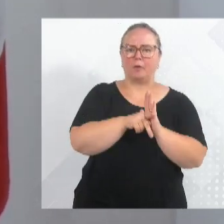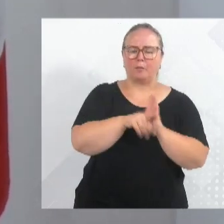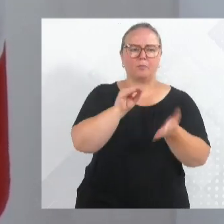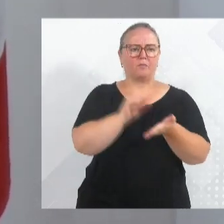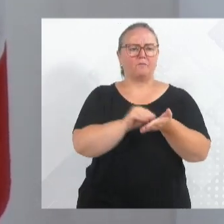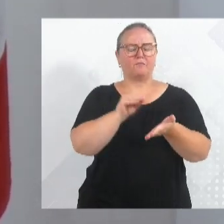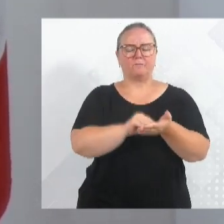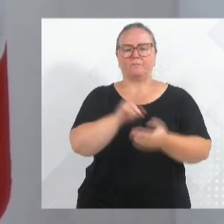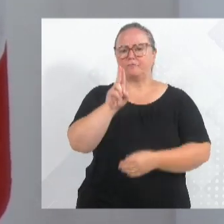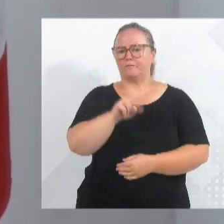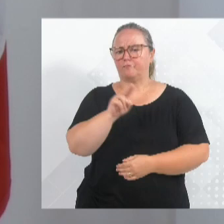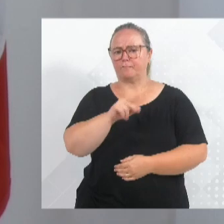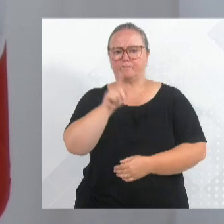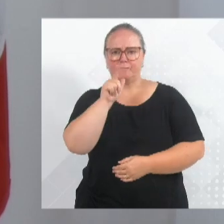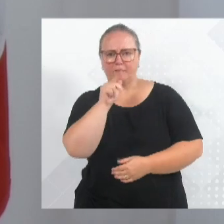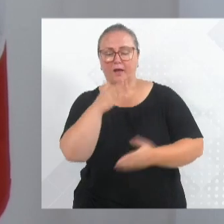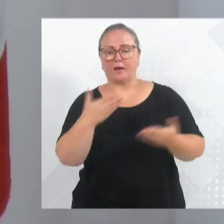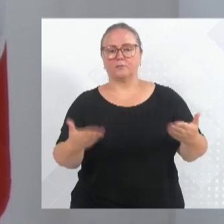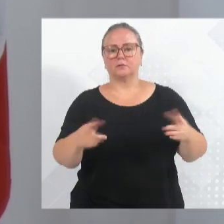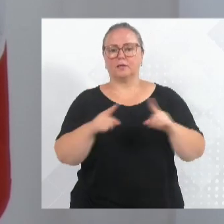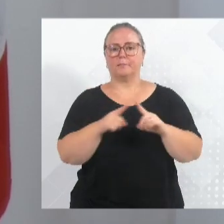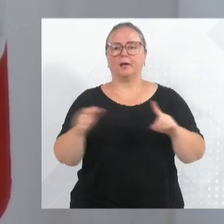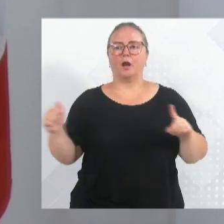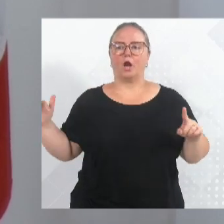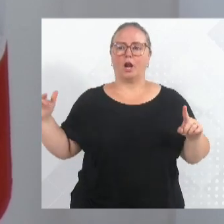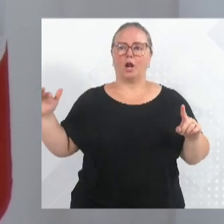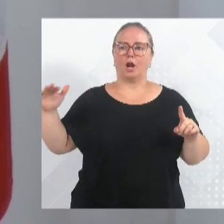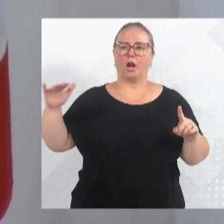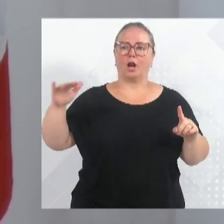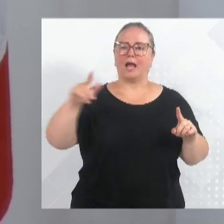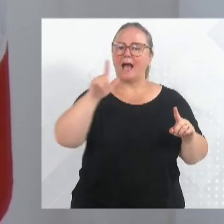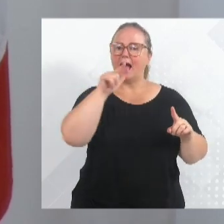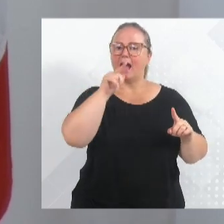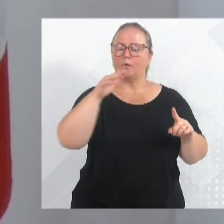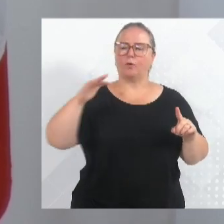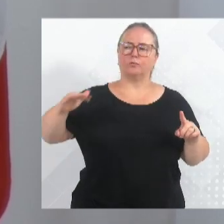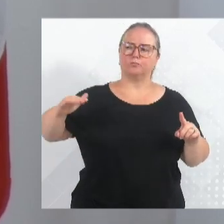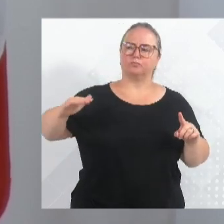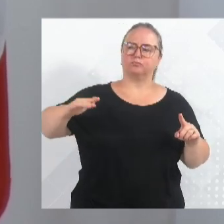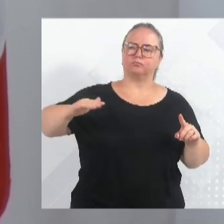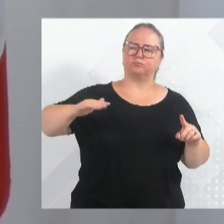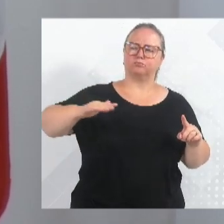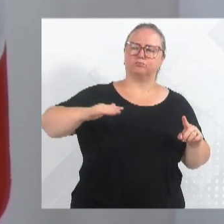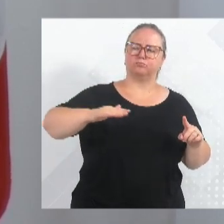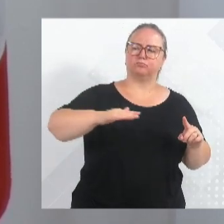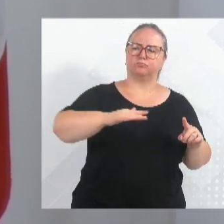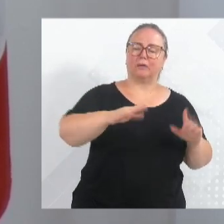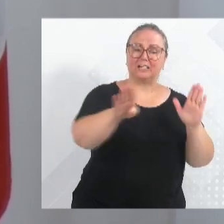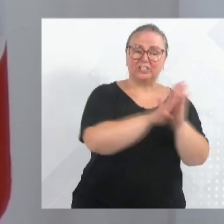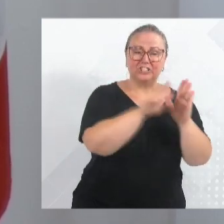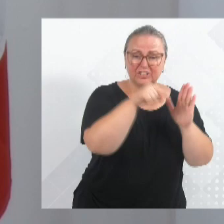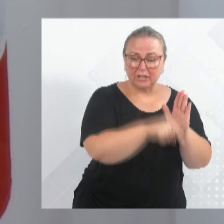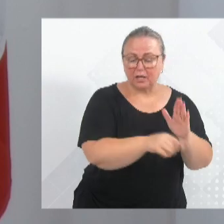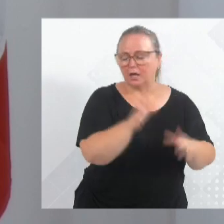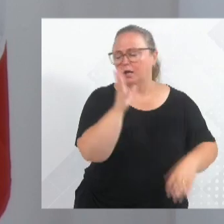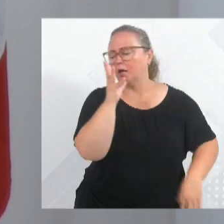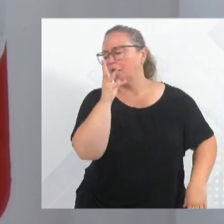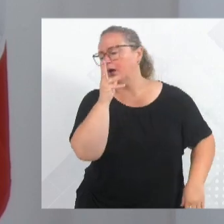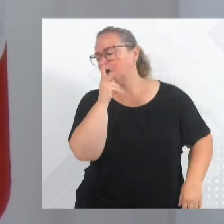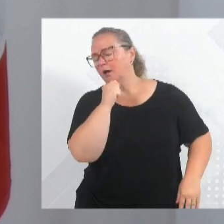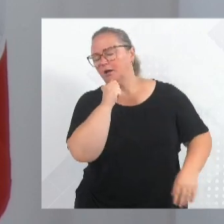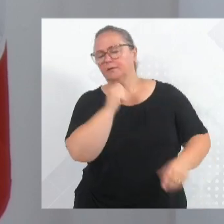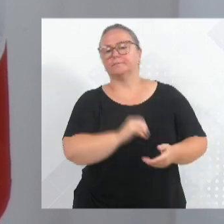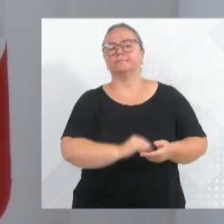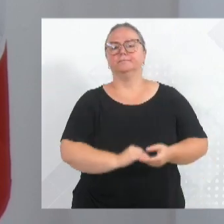água. Mas até chegar lá, ela vai passar pela Jacopinete. Essa ampliação na Jacopinete, quando será